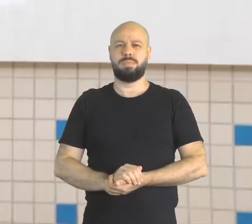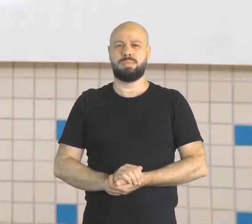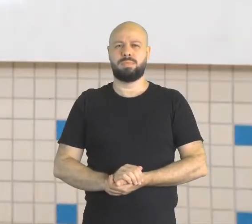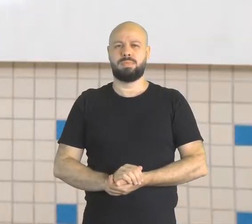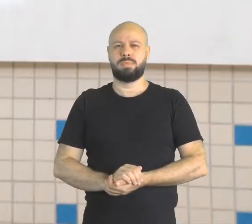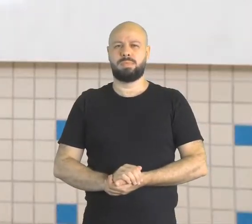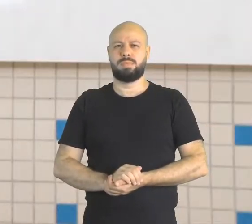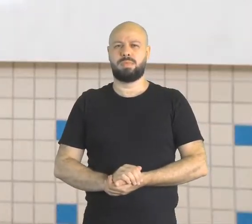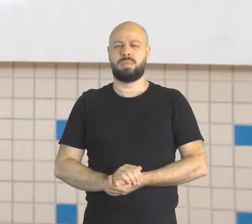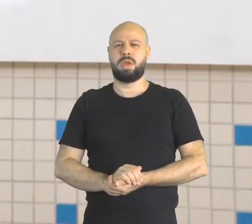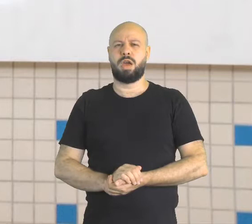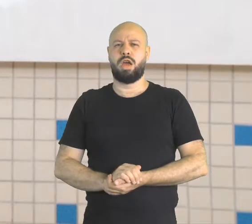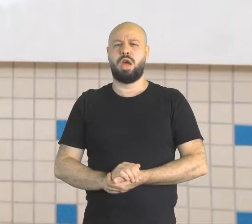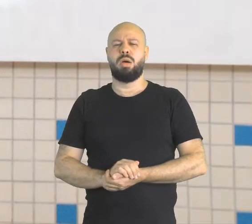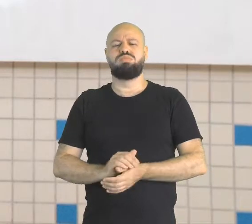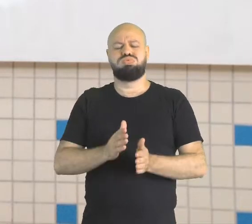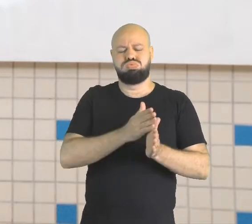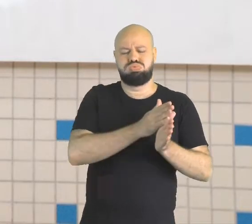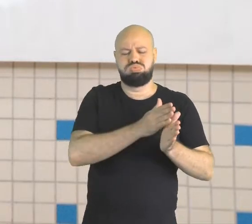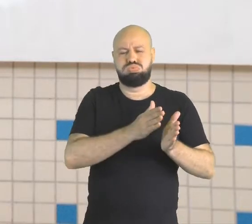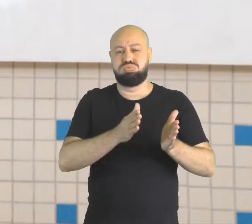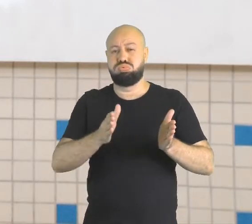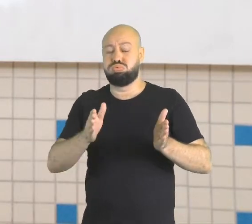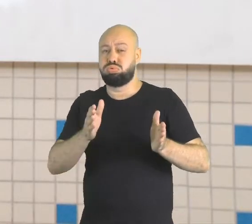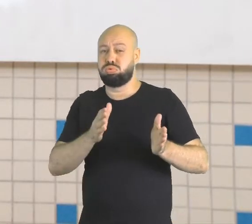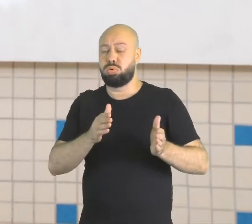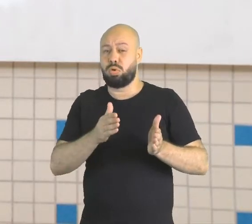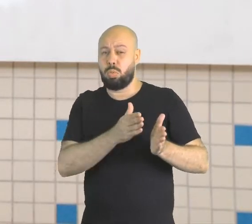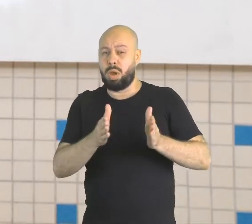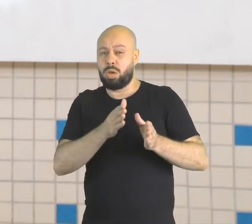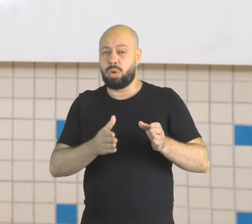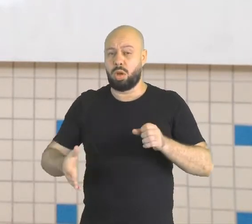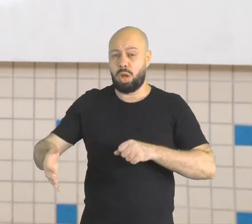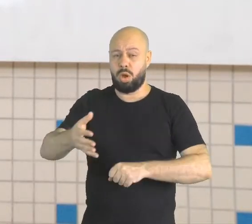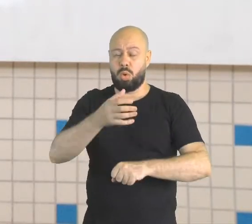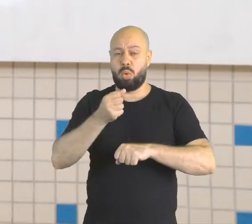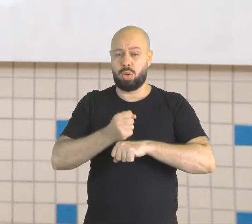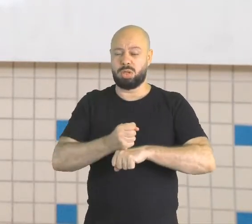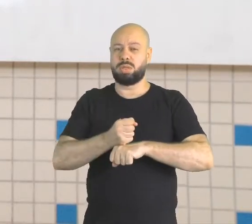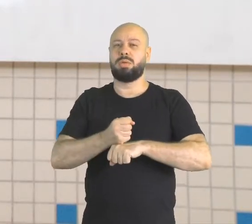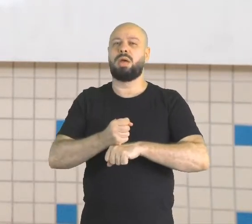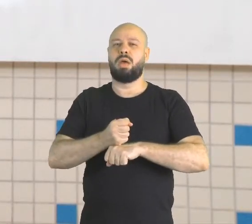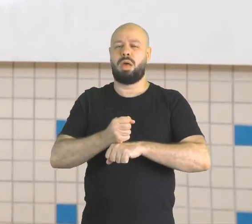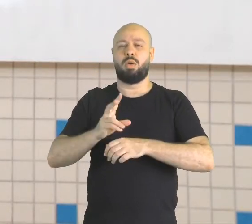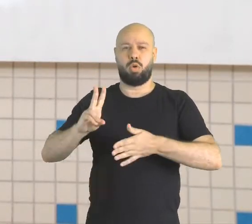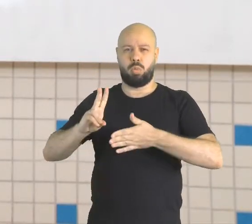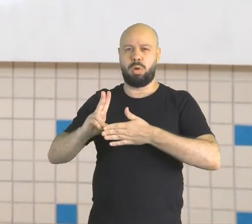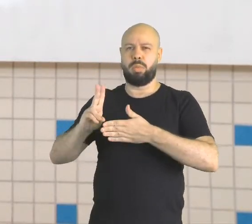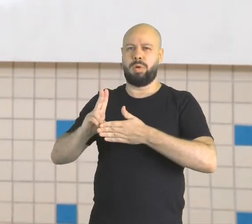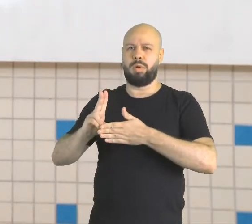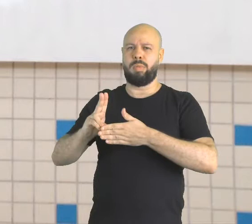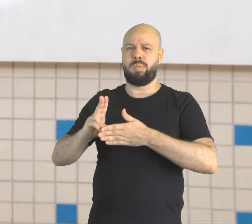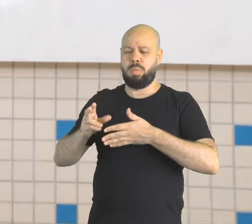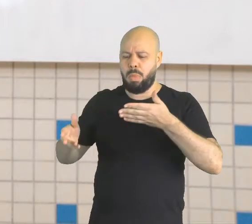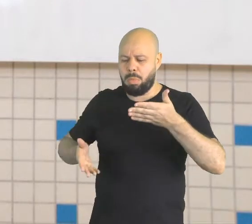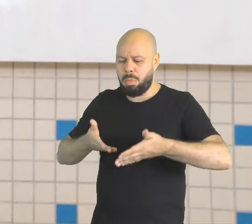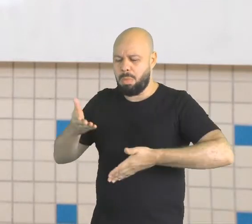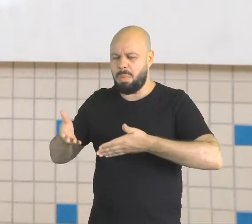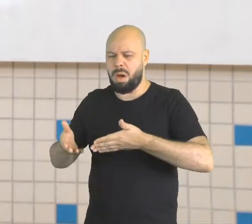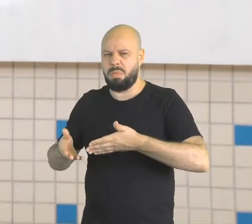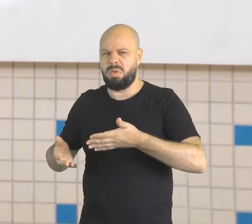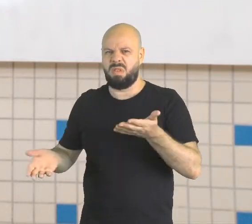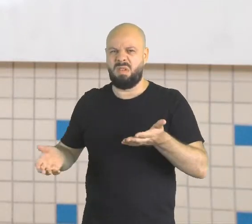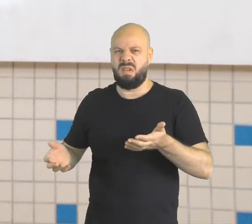Desde o início da colonização, os nossos nativos, eles foram tratados como selvagens,